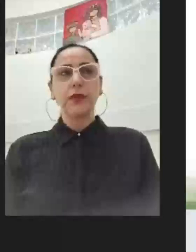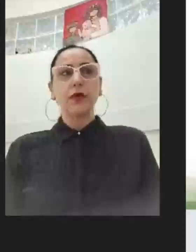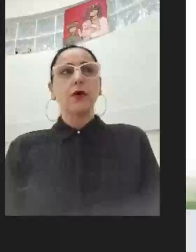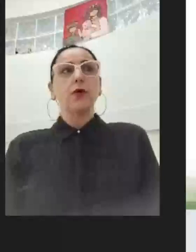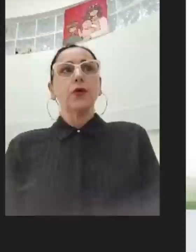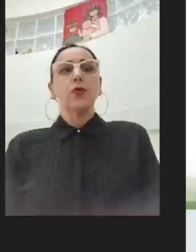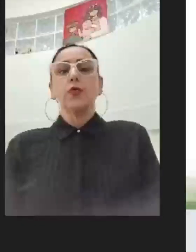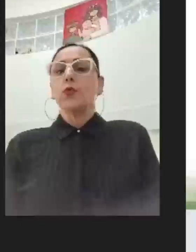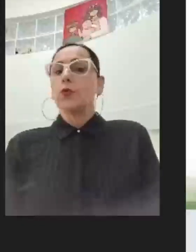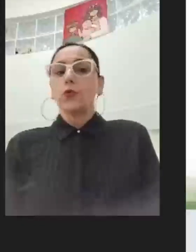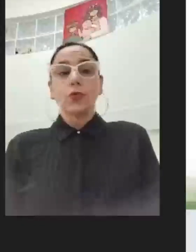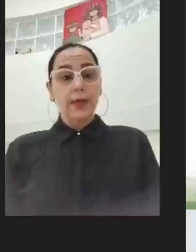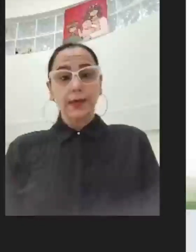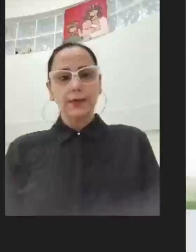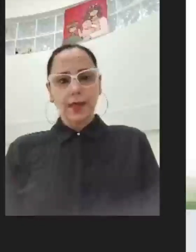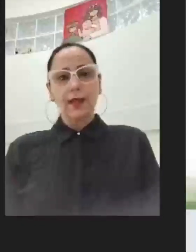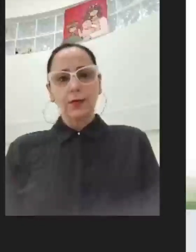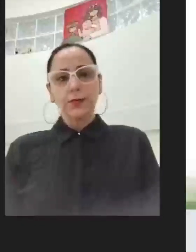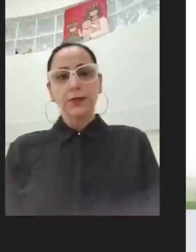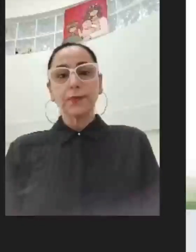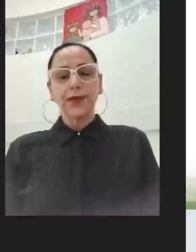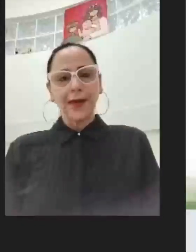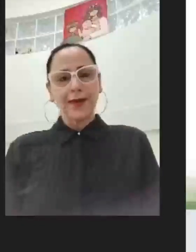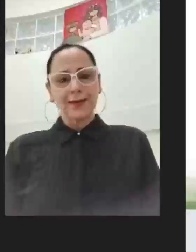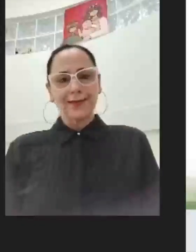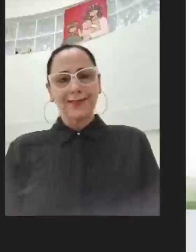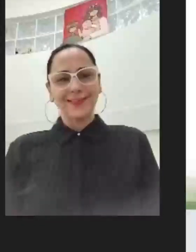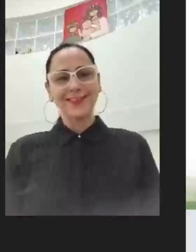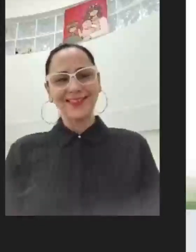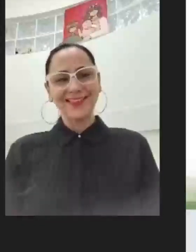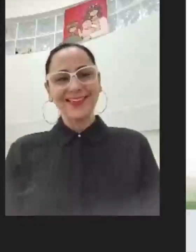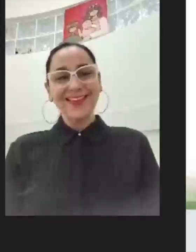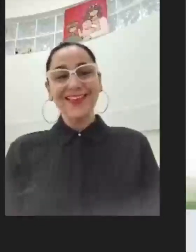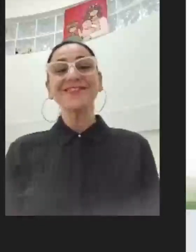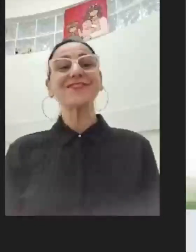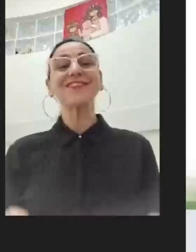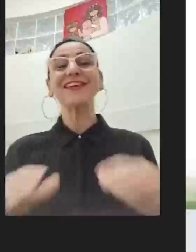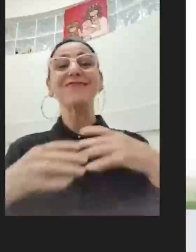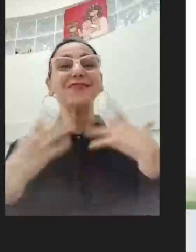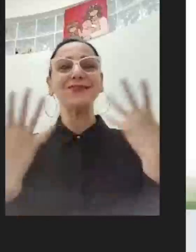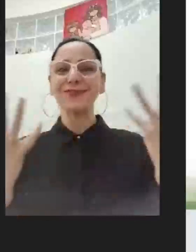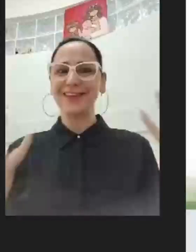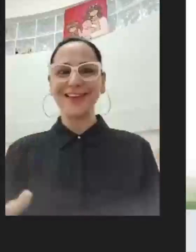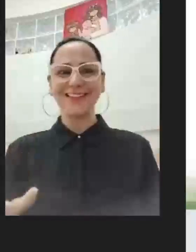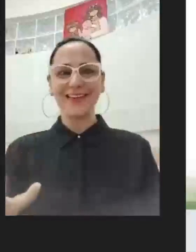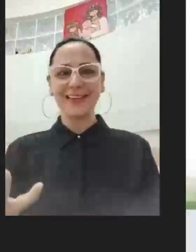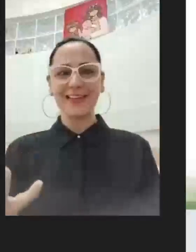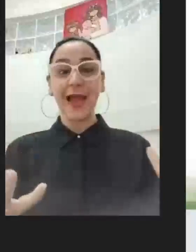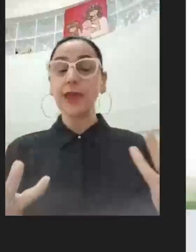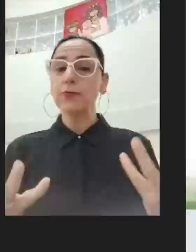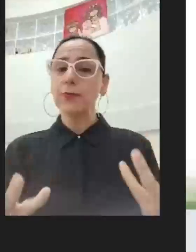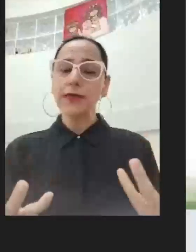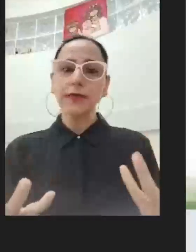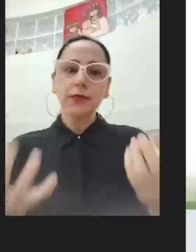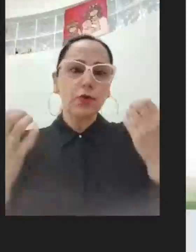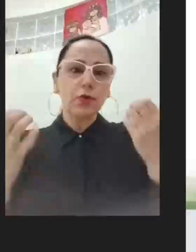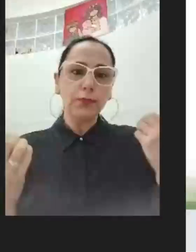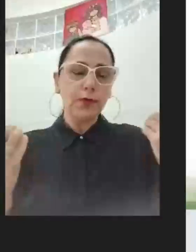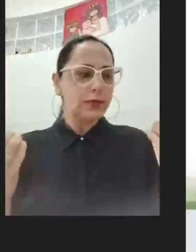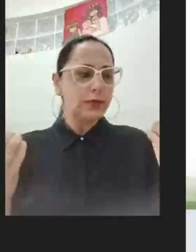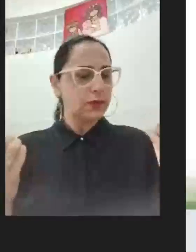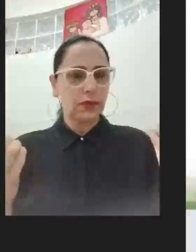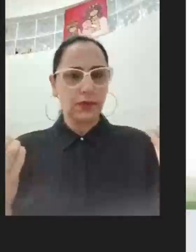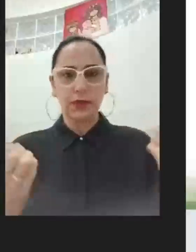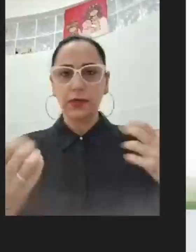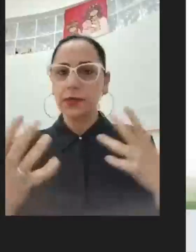falava comigo, o leite dela começou a pingar. Eles não tinham nem visto o leite ainda. Aí o pai